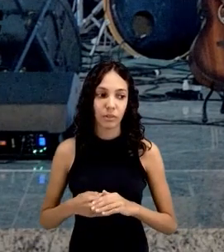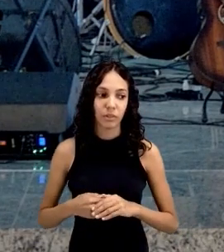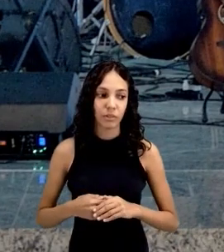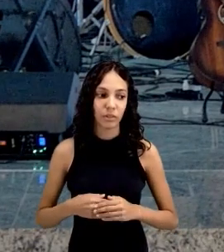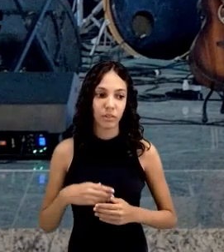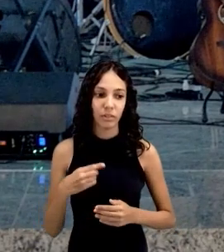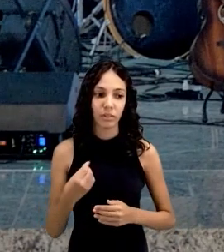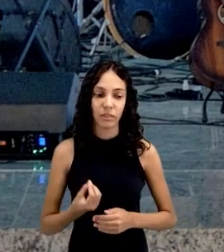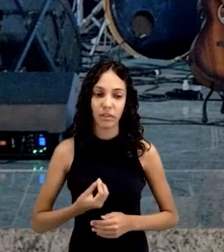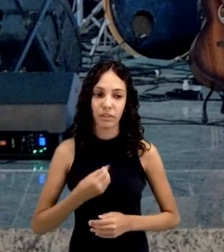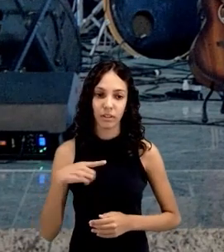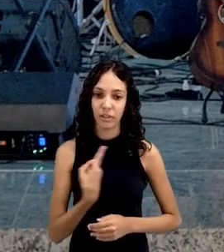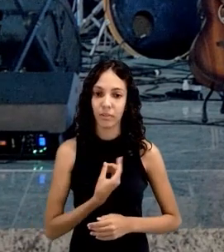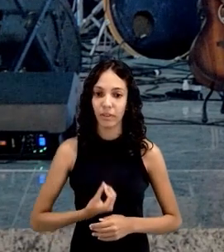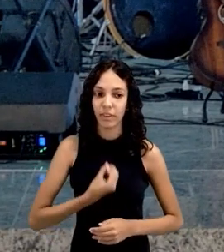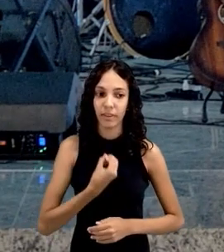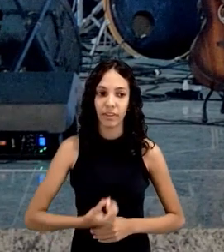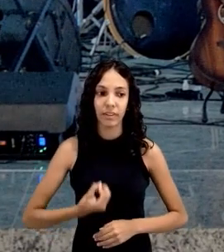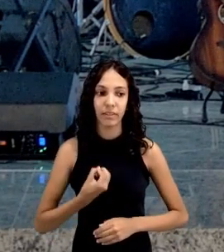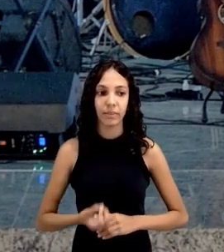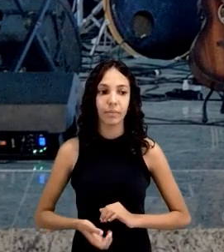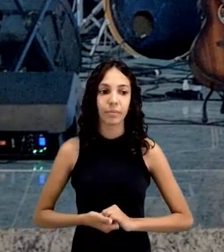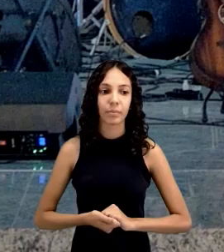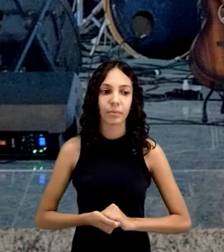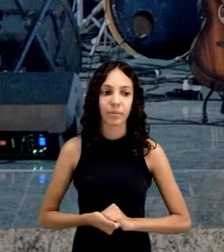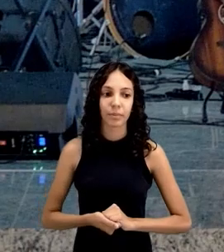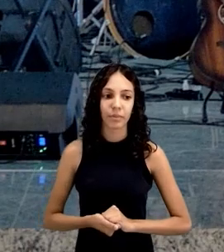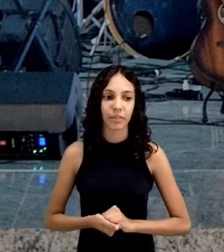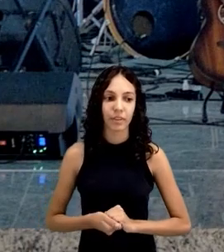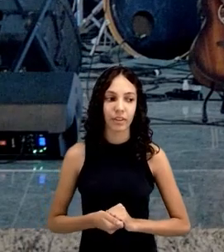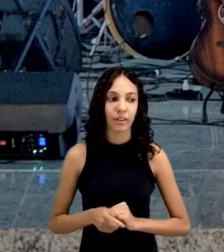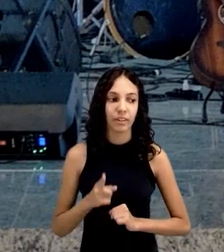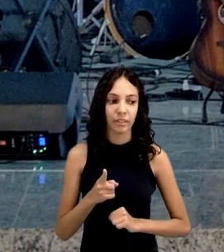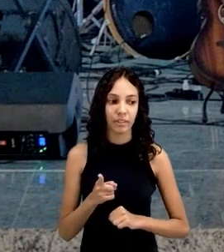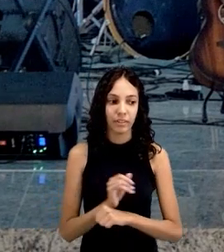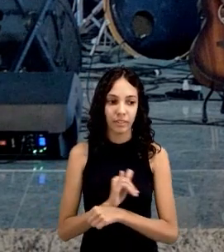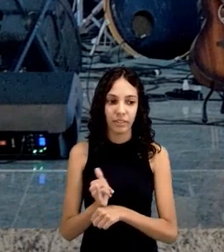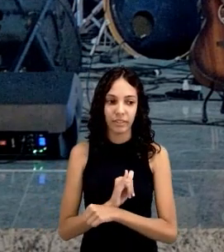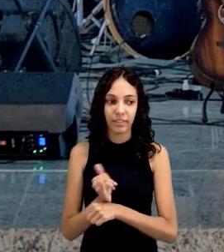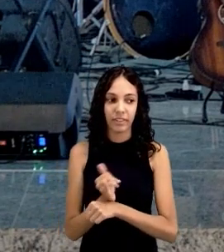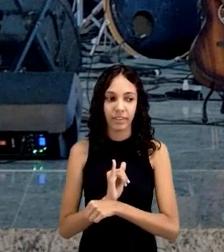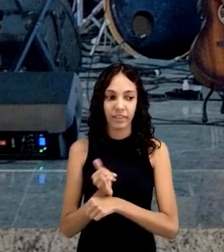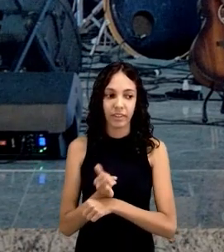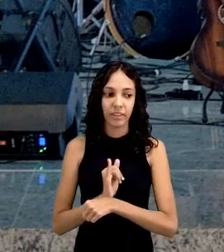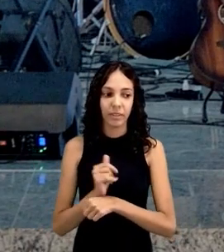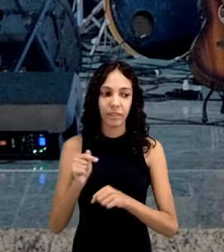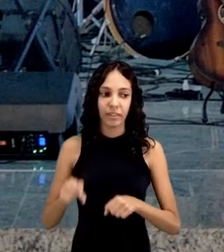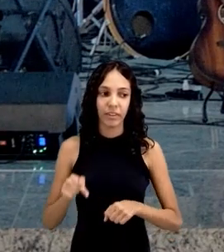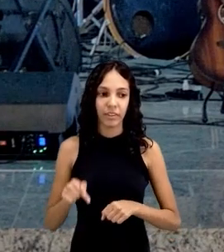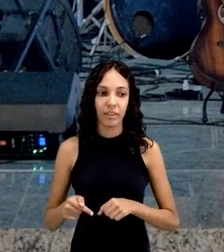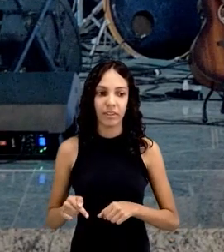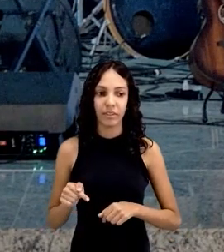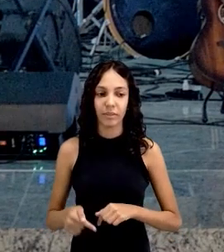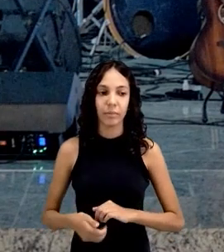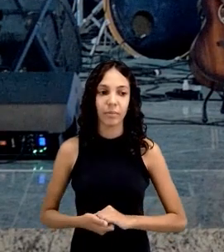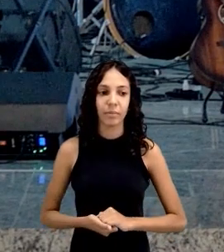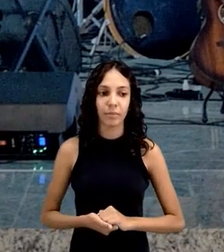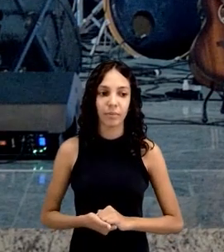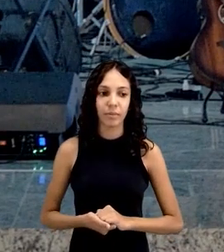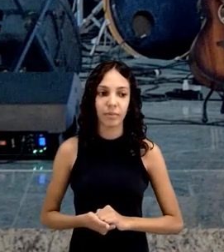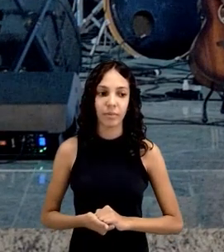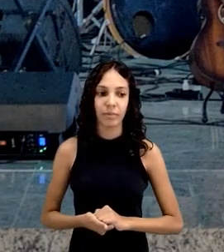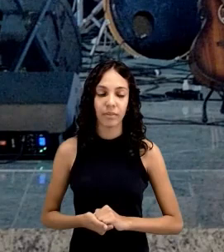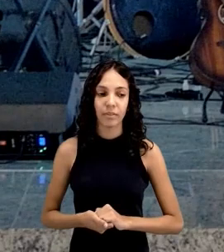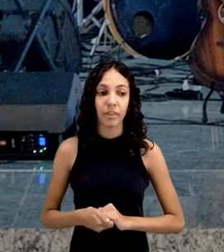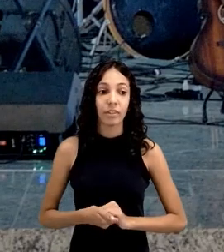acompanham a nossa história familiar, não é isso? Então, estamos aí nessa caminhada juntos e somos gratos a Deus por tudo isso. Mas bem,